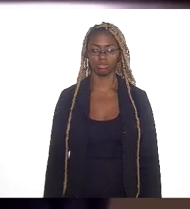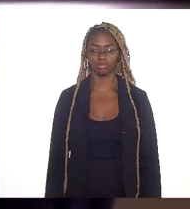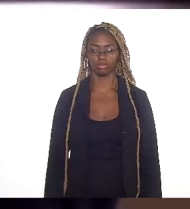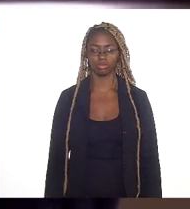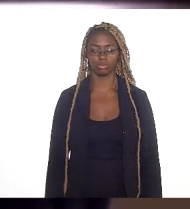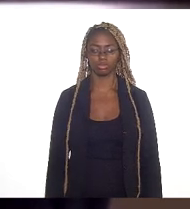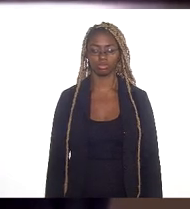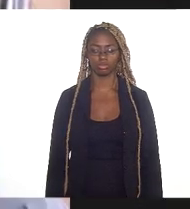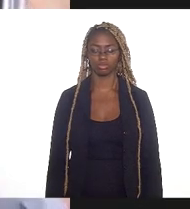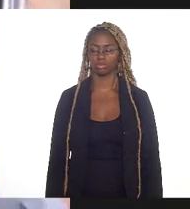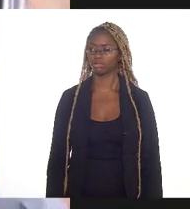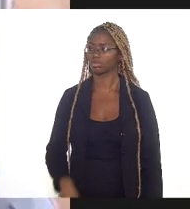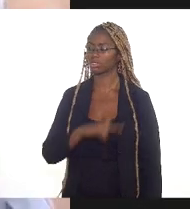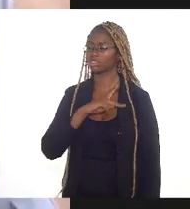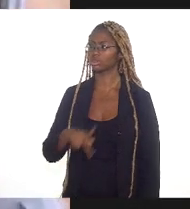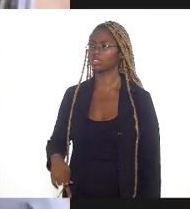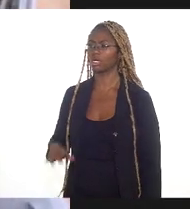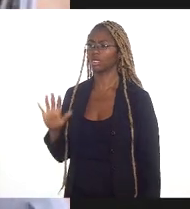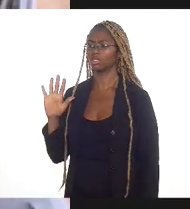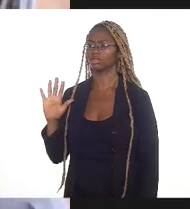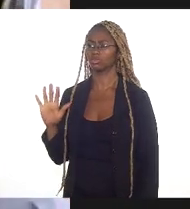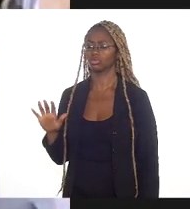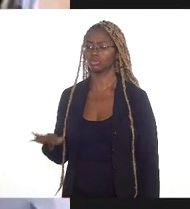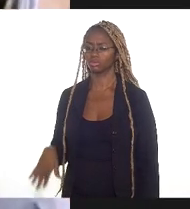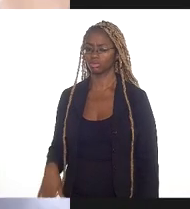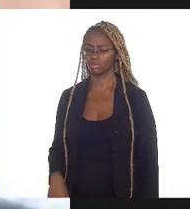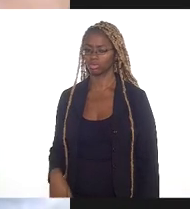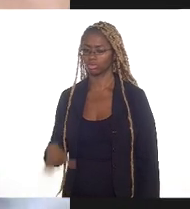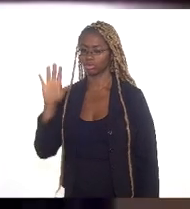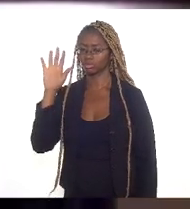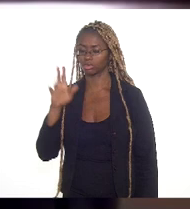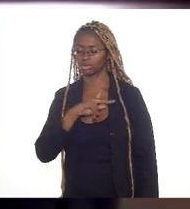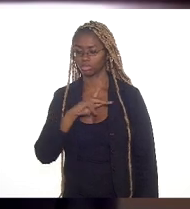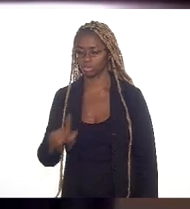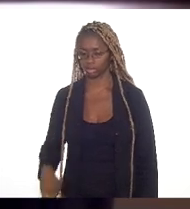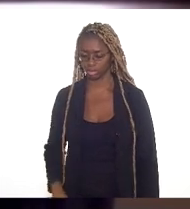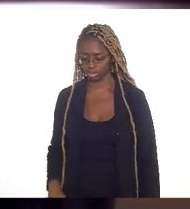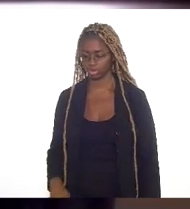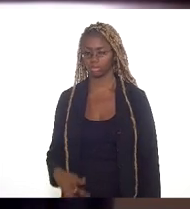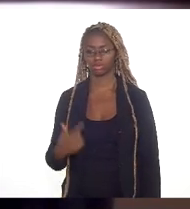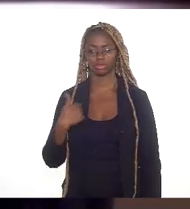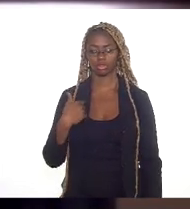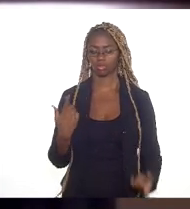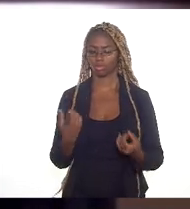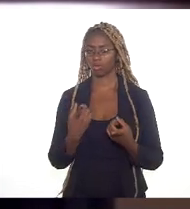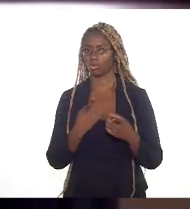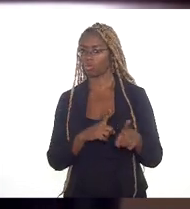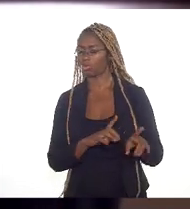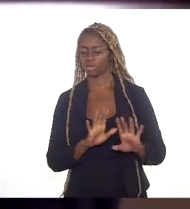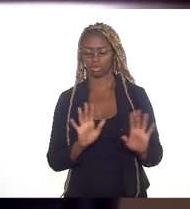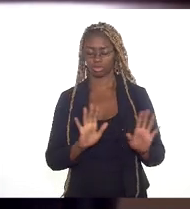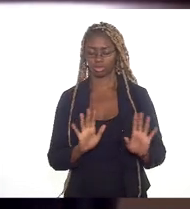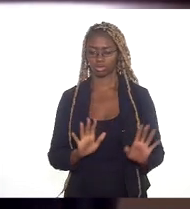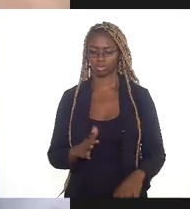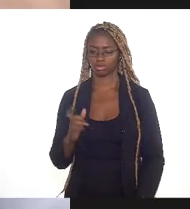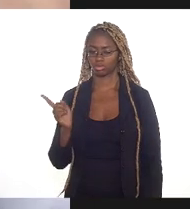Deputado Daniel... Presidente. Sim, Daniel. Senhor presidente, eu voto contrário.